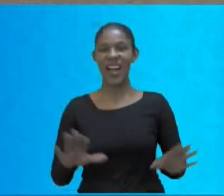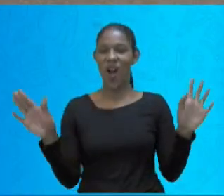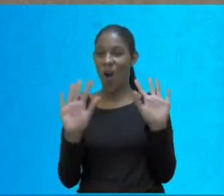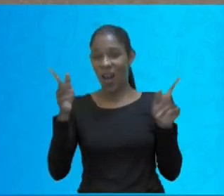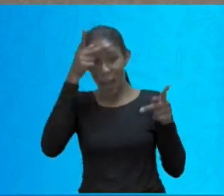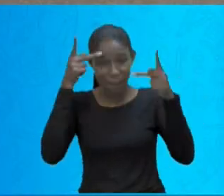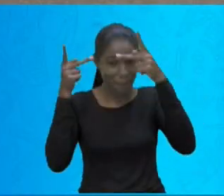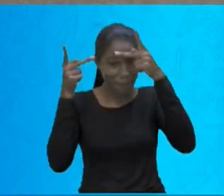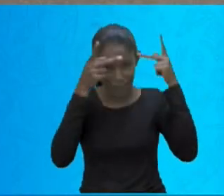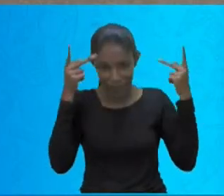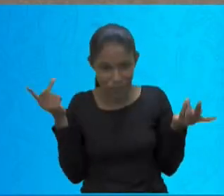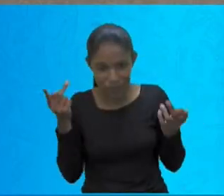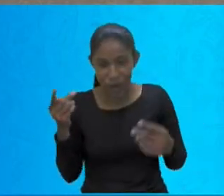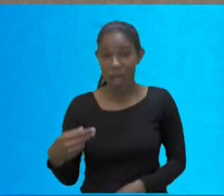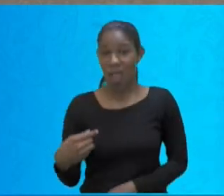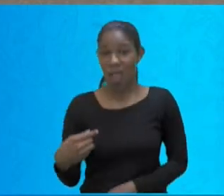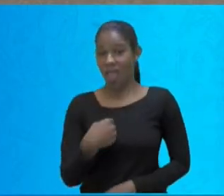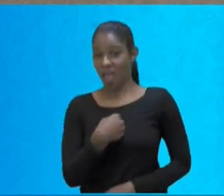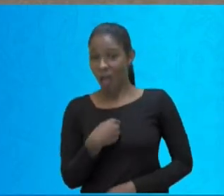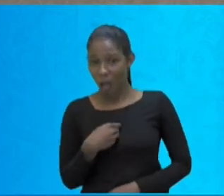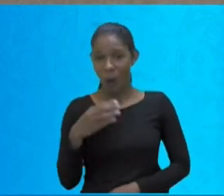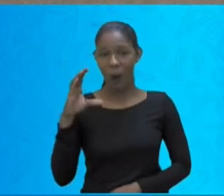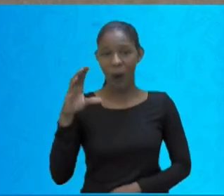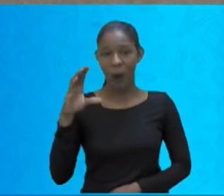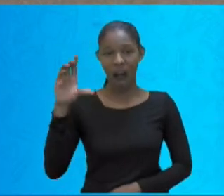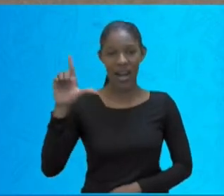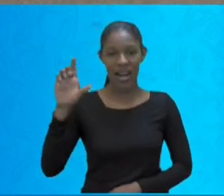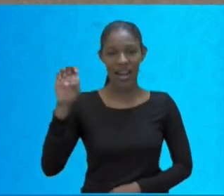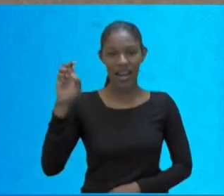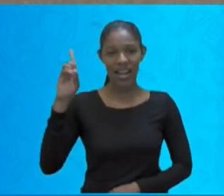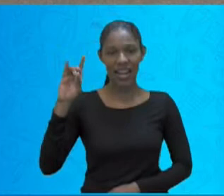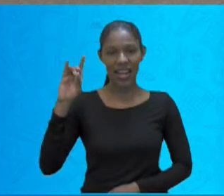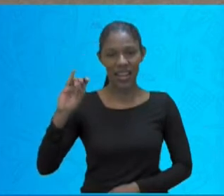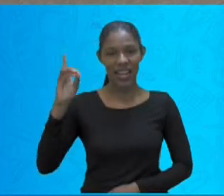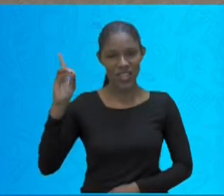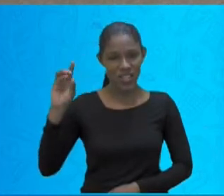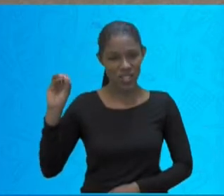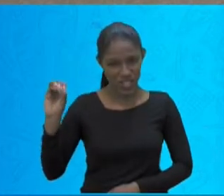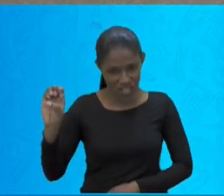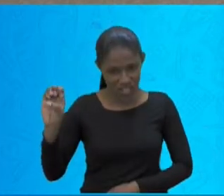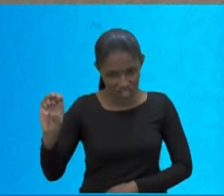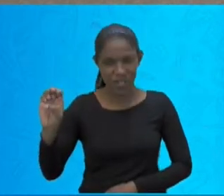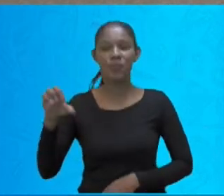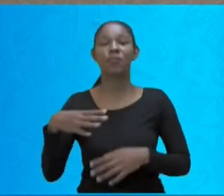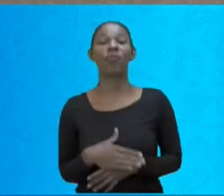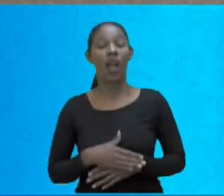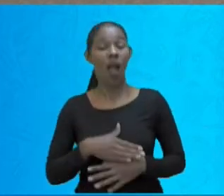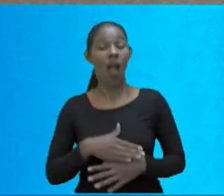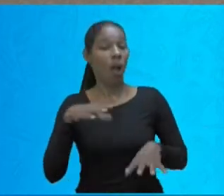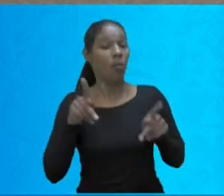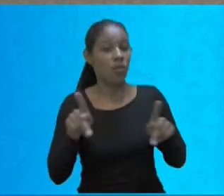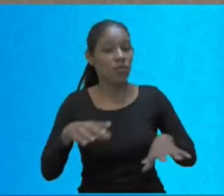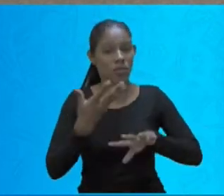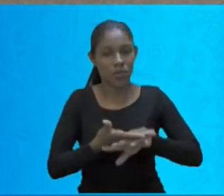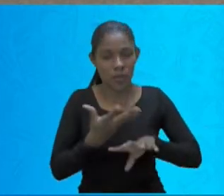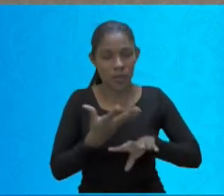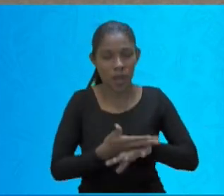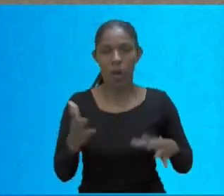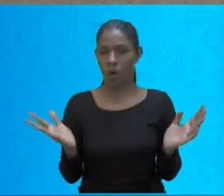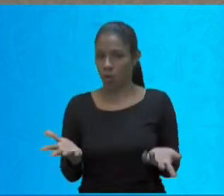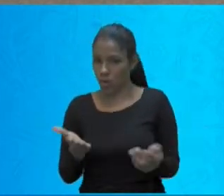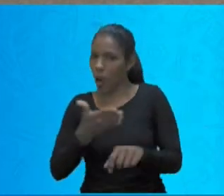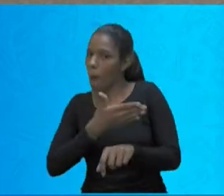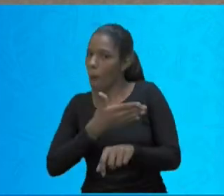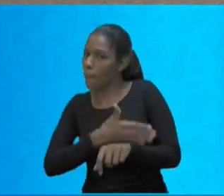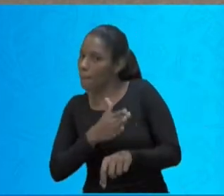Olá, pessoal. Eu sou Cleide Duarte, professora de matemática, e hoje nós vamos praticar um pouco daquilo que nós aprendemos.